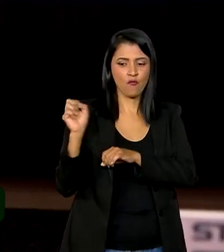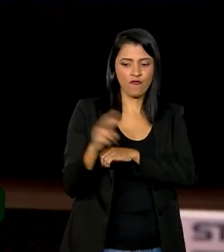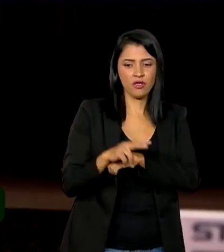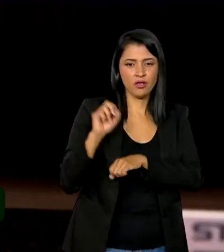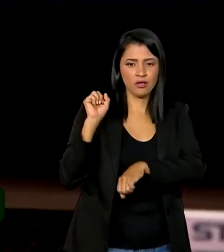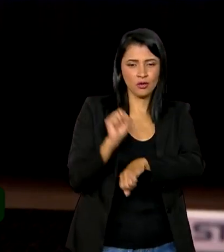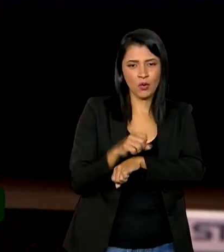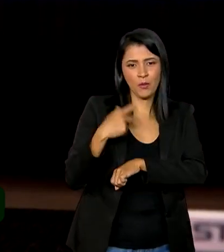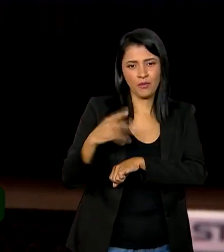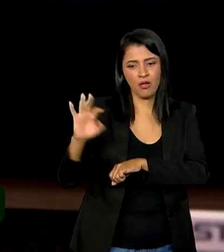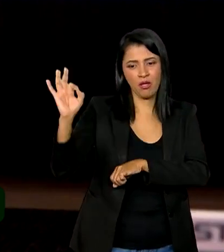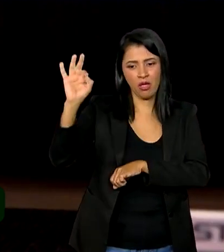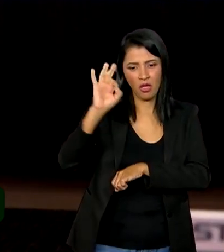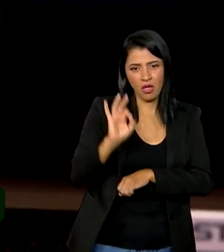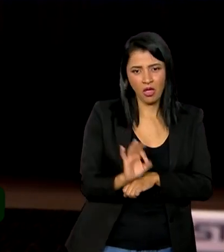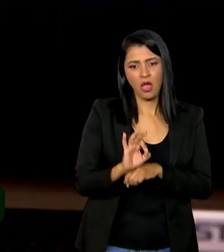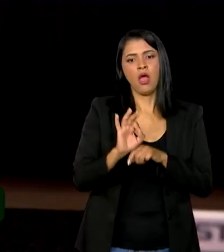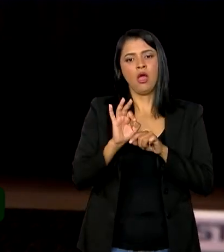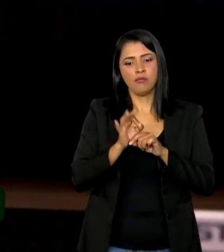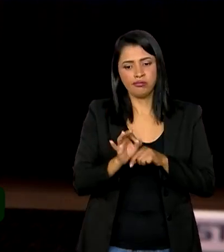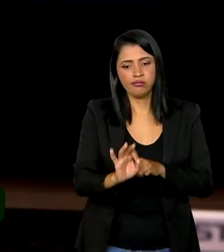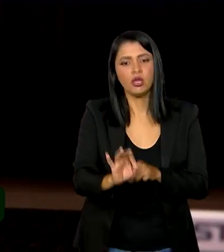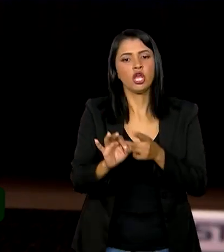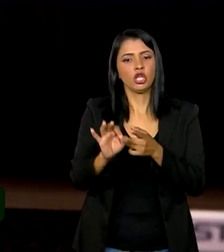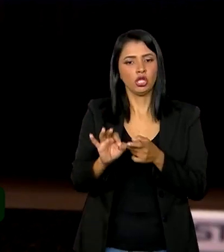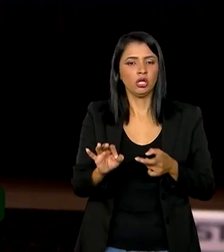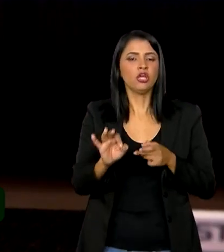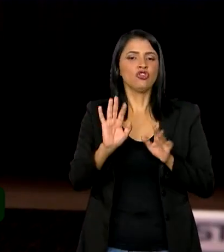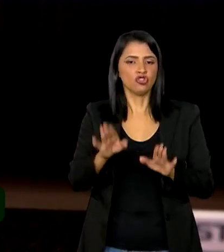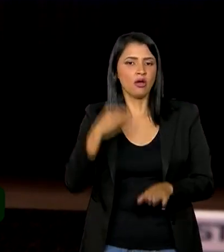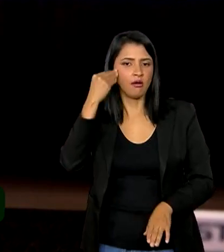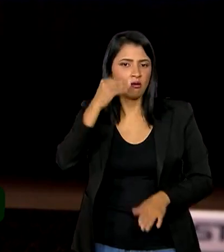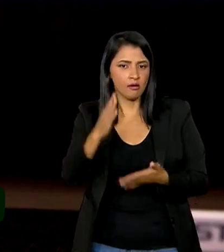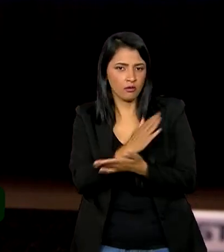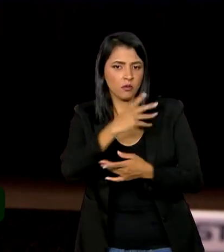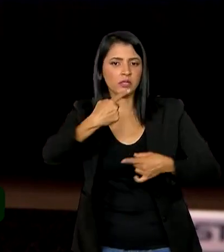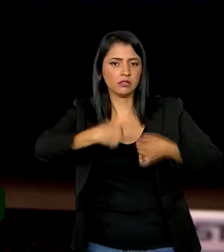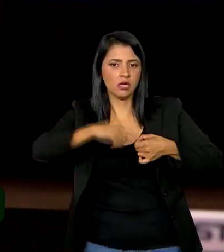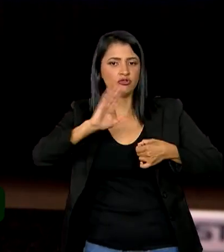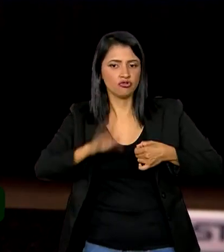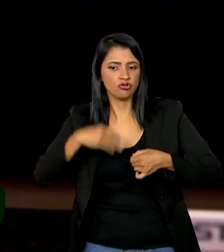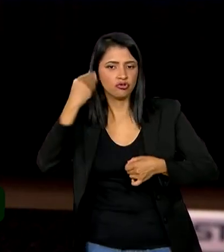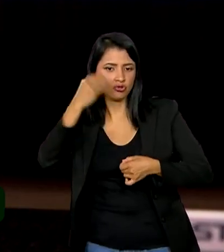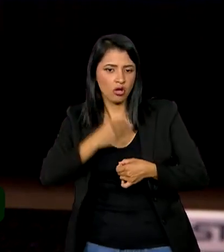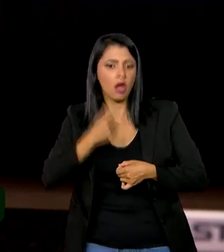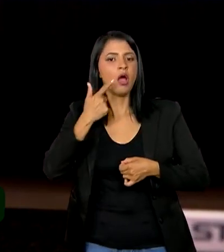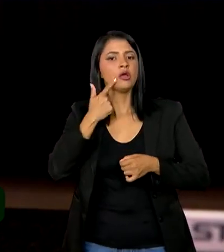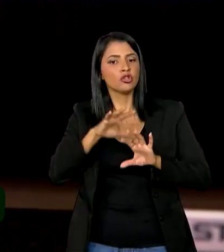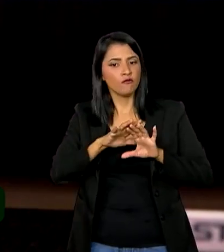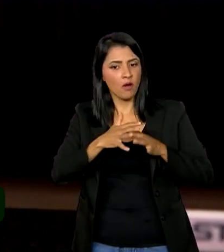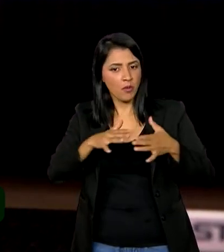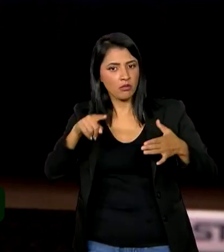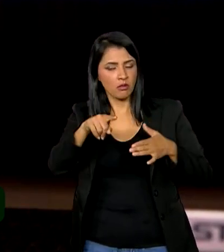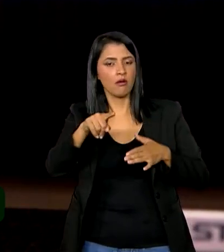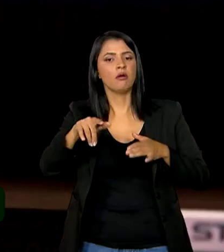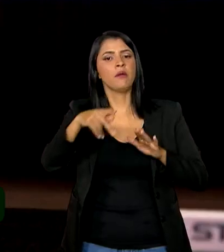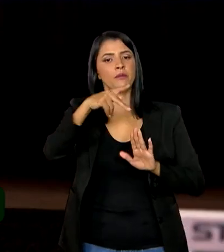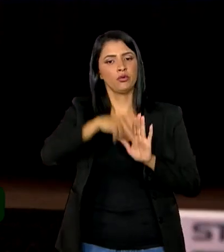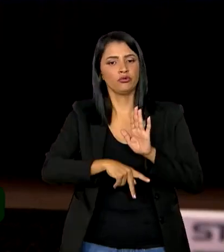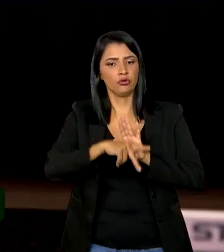nas prefeituras de cuidado com a limpeza urbana, o depósito de lixo, o acúmulo de